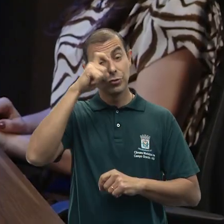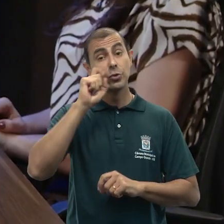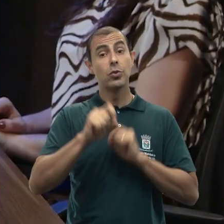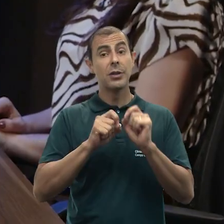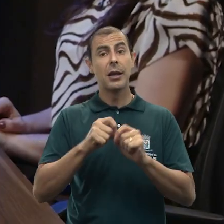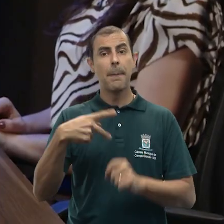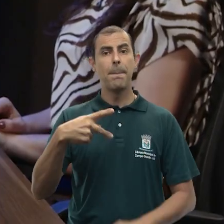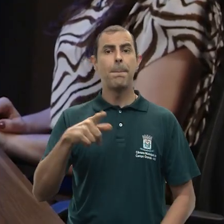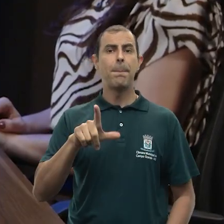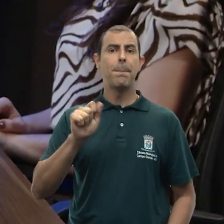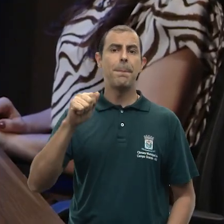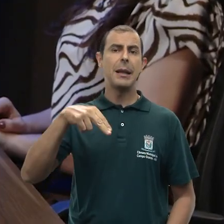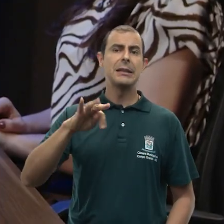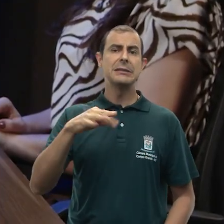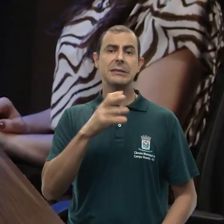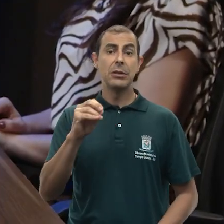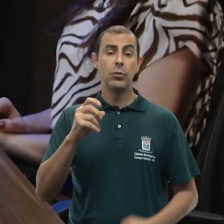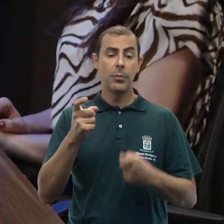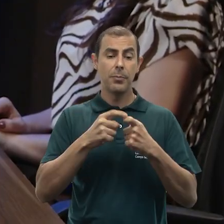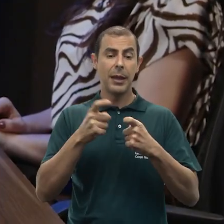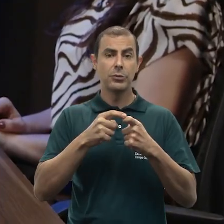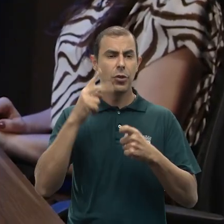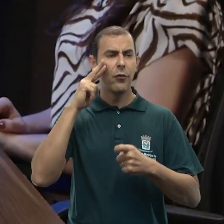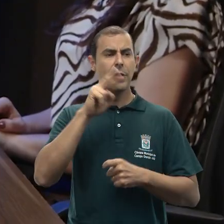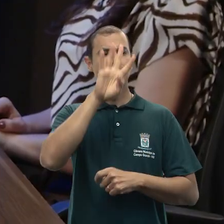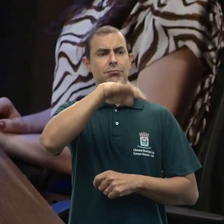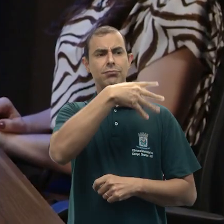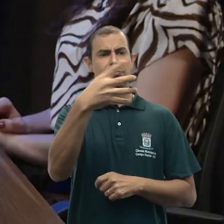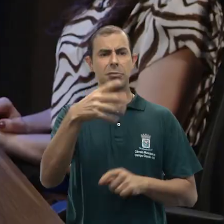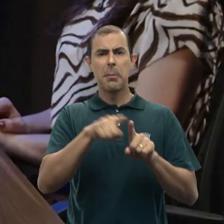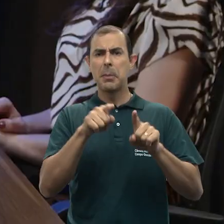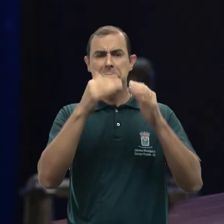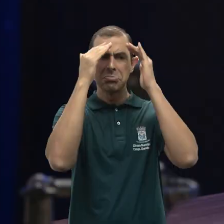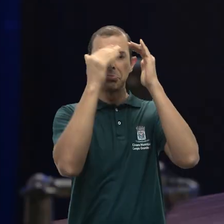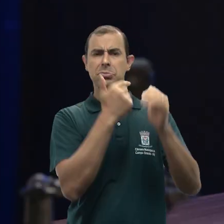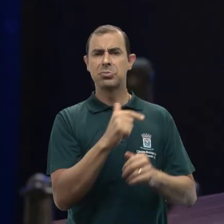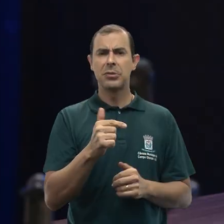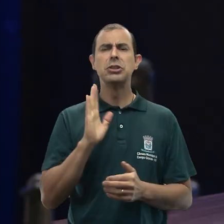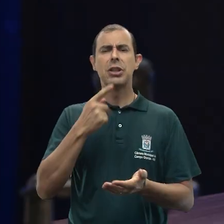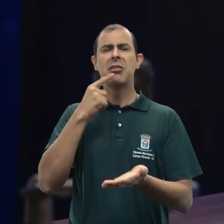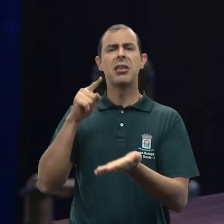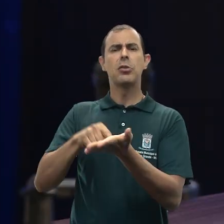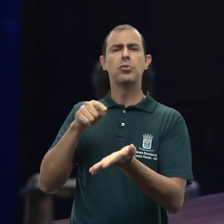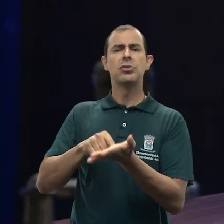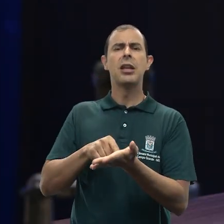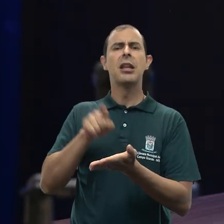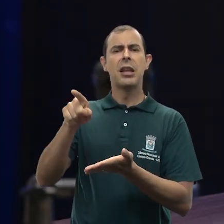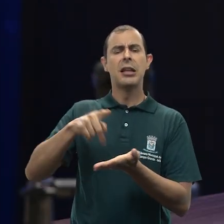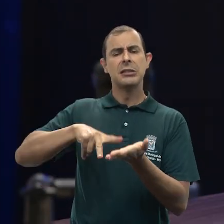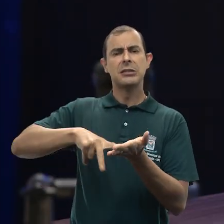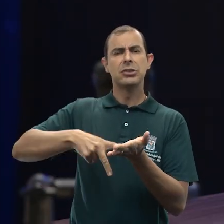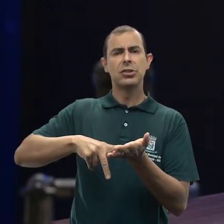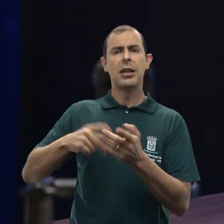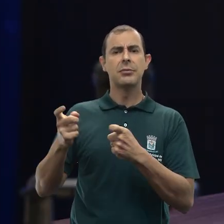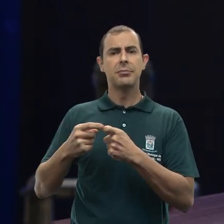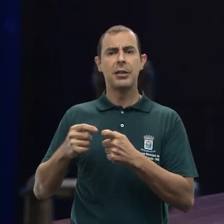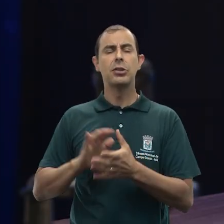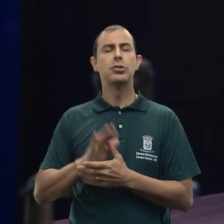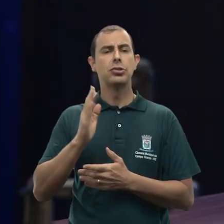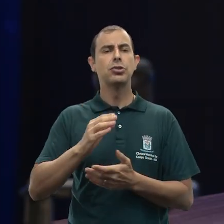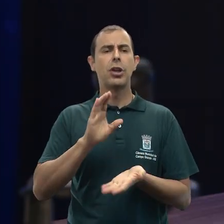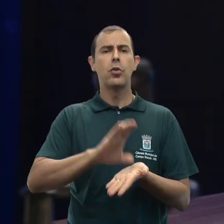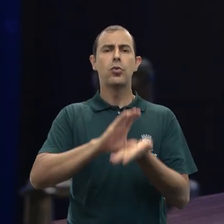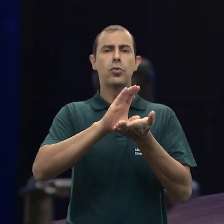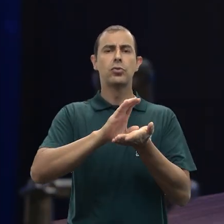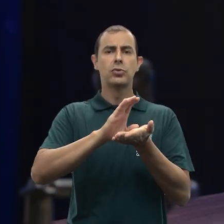médicos. Vejo médicos aí em escalas e não cumprem essas escalas. Fiz denúncias no Sindicato dos Médicos, fiz denúncia no Conselho